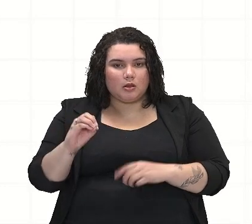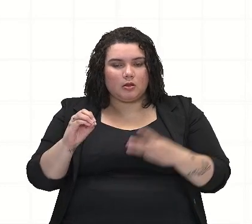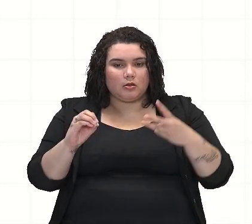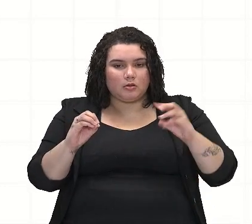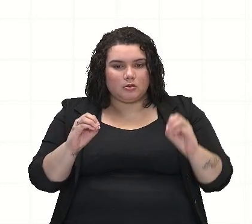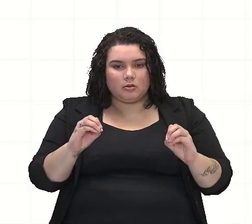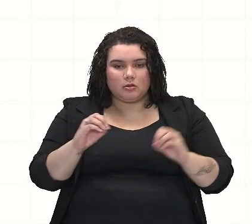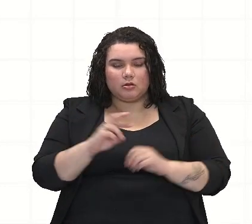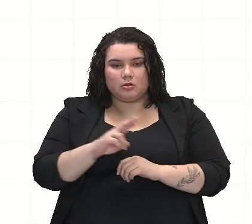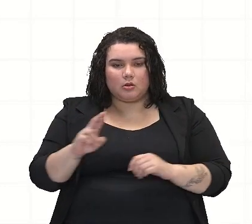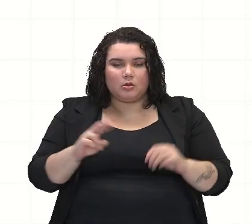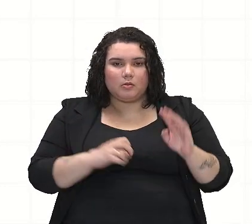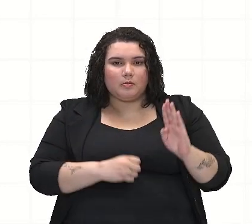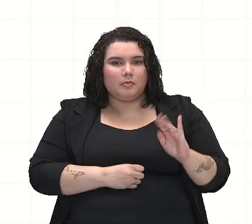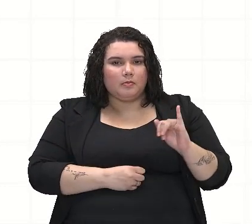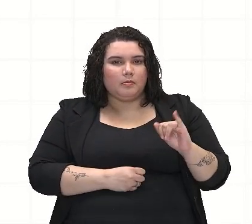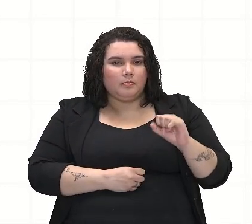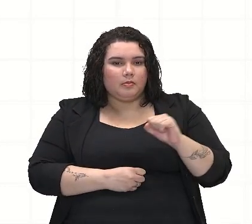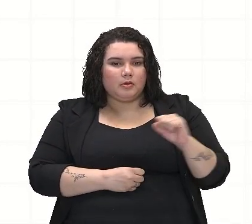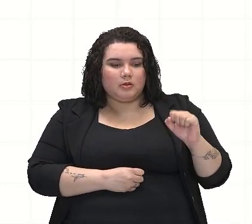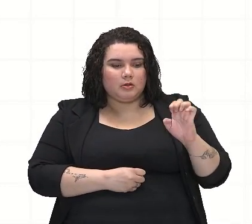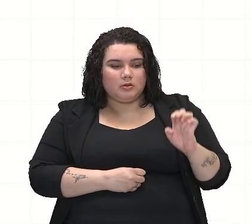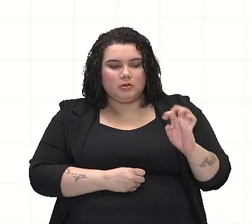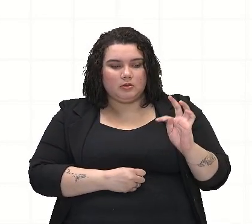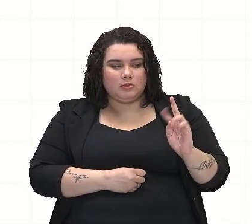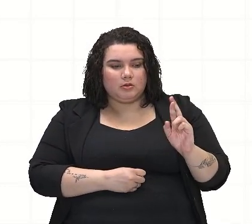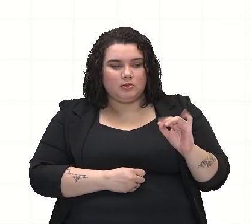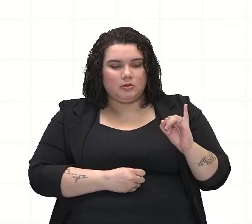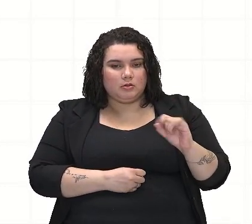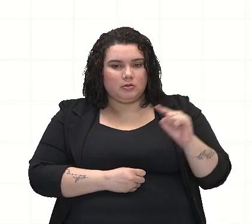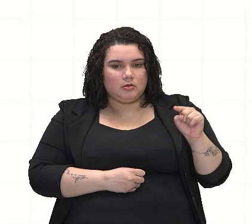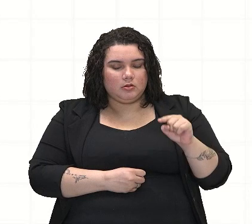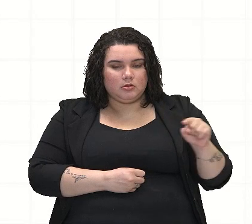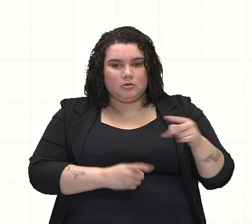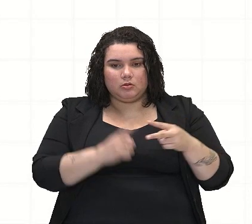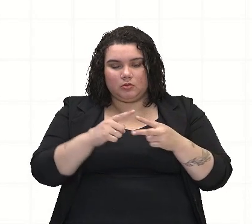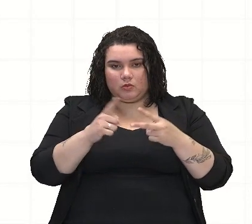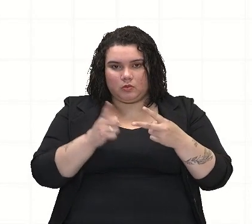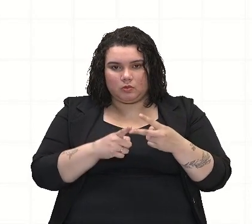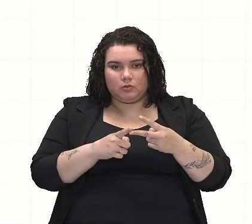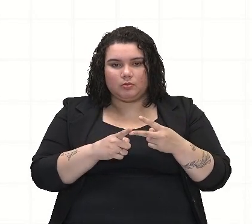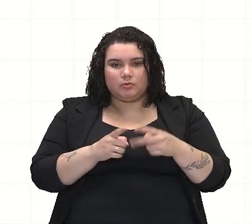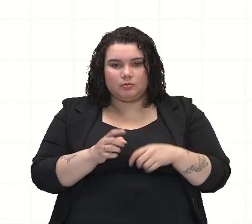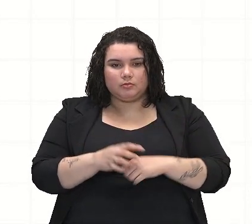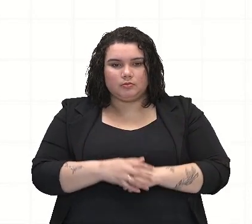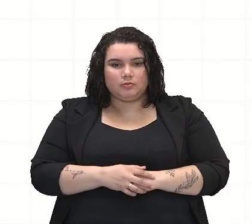a bissetriz deste ângulo. Tá?